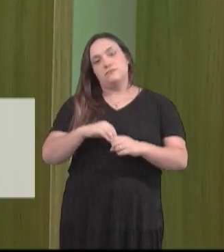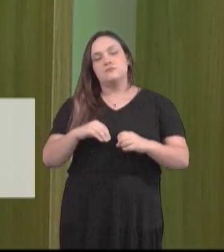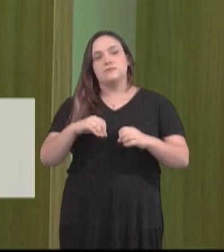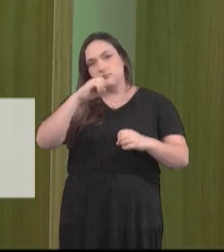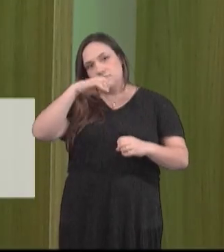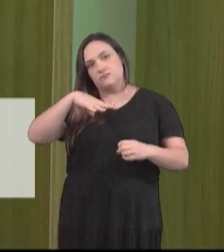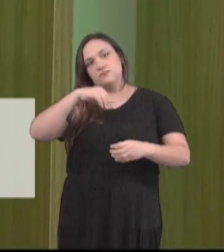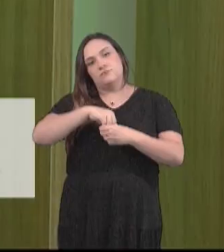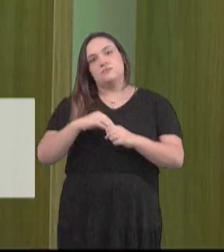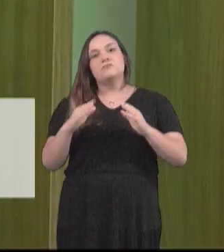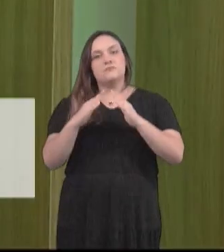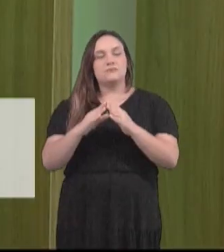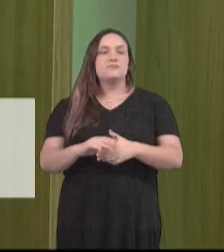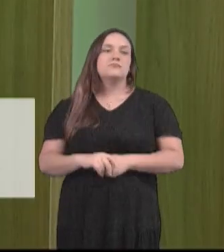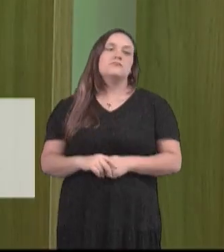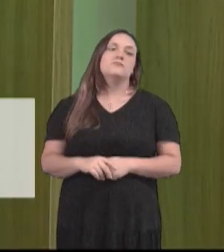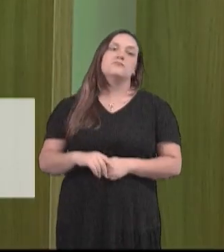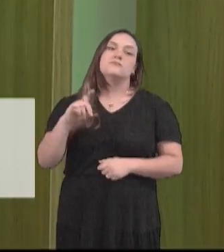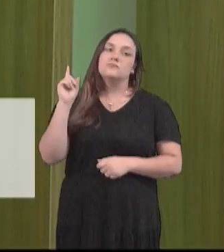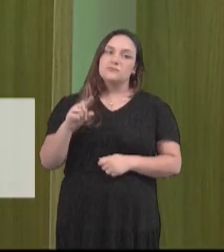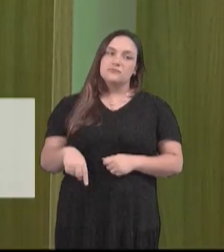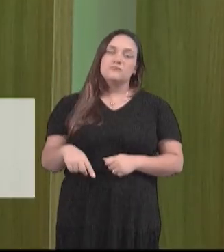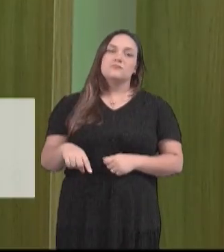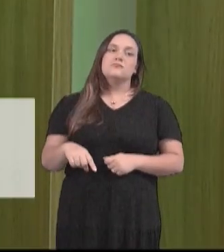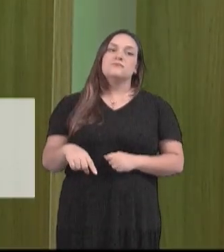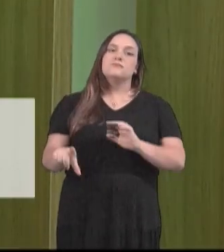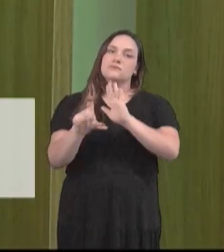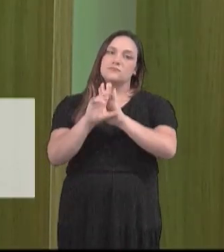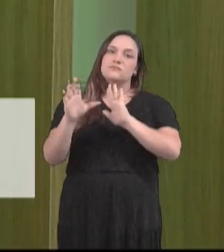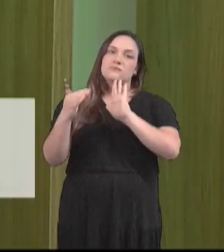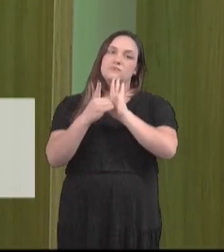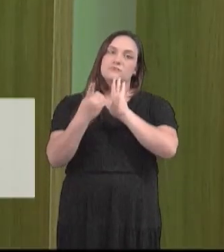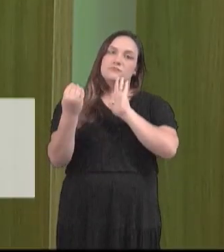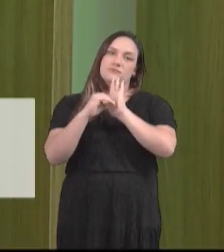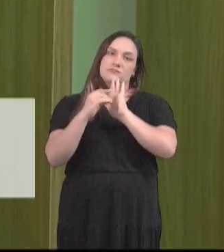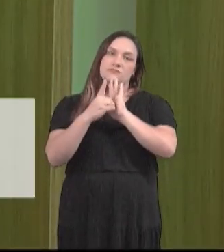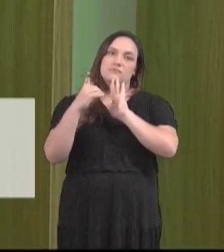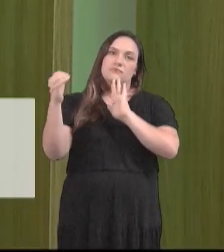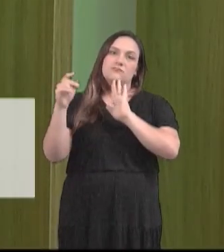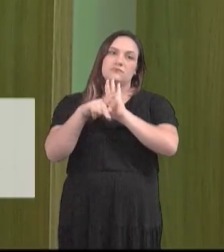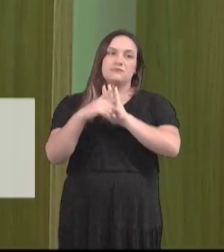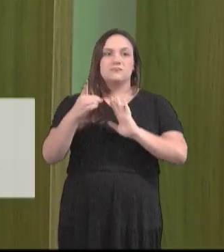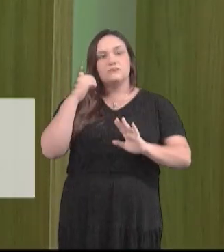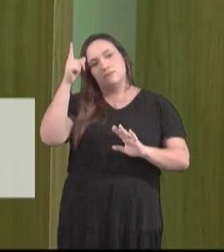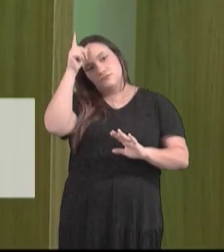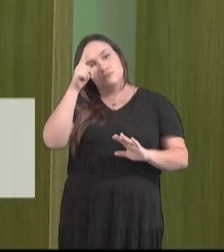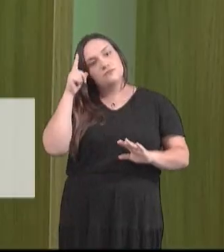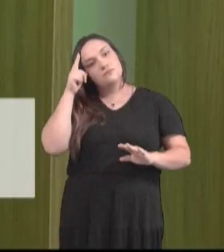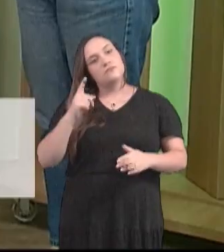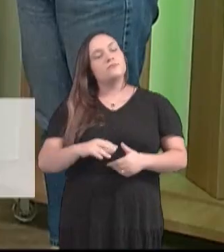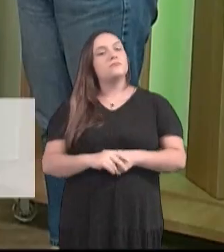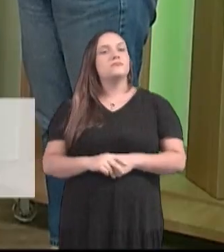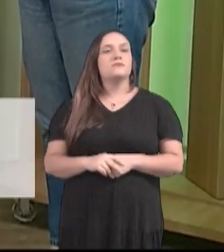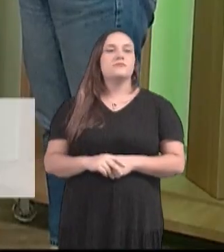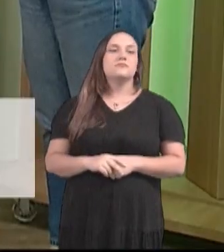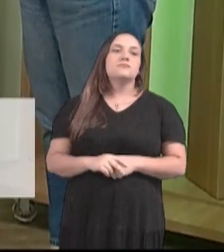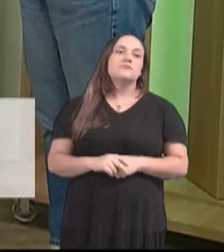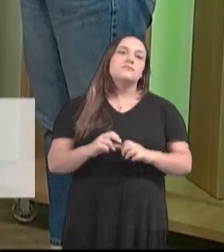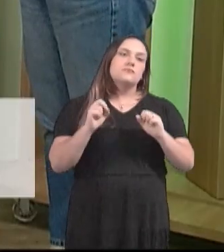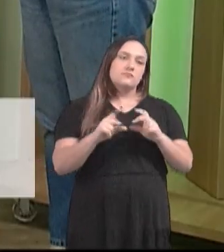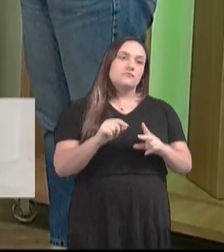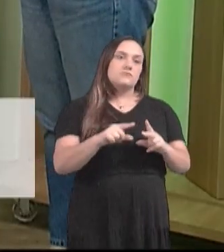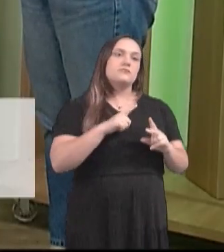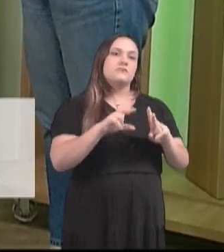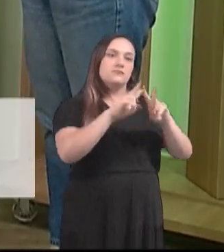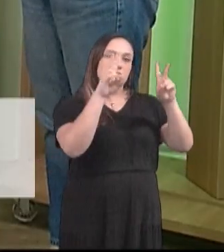Essa matéria, essa lei aprovada e já publicada em Diário Oficial, de autoria, então, da deputada Lia Nogueira. Bom, além dessa matéria, então,